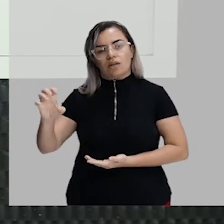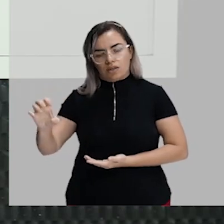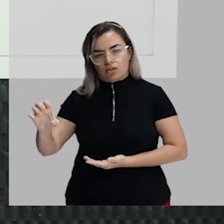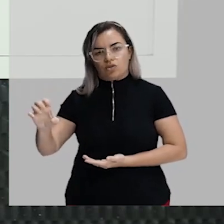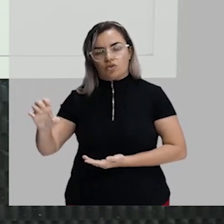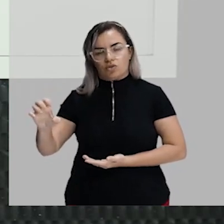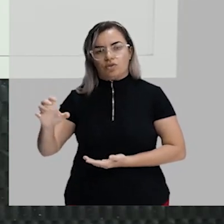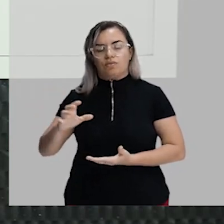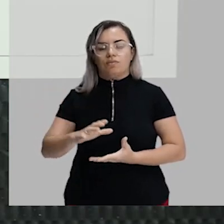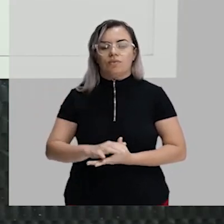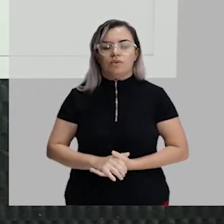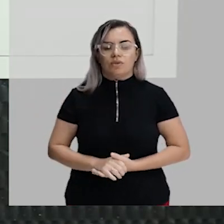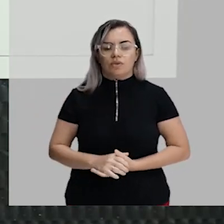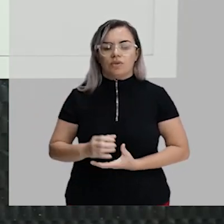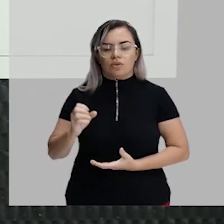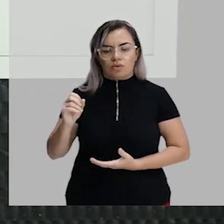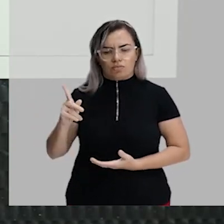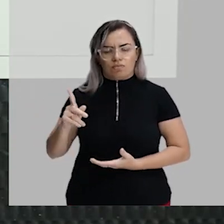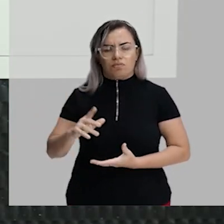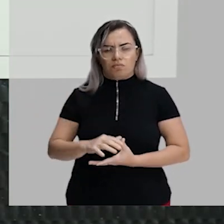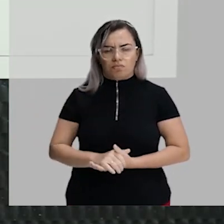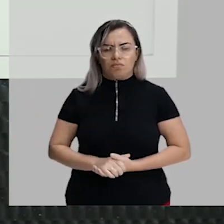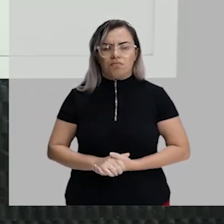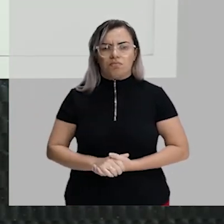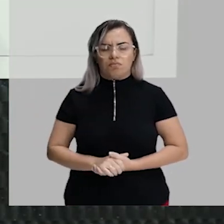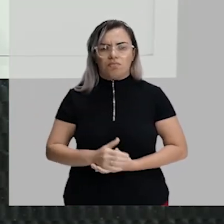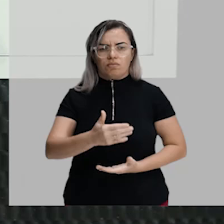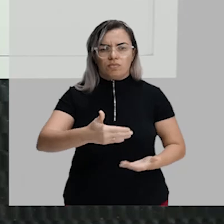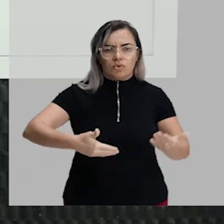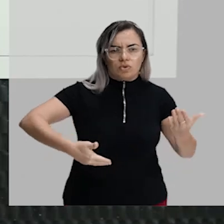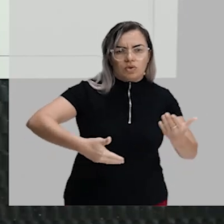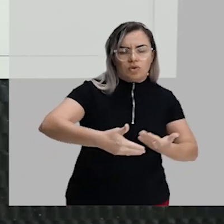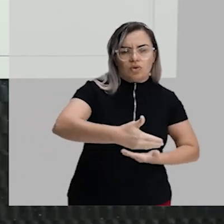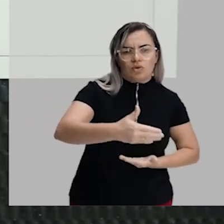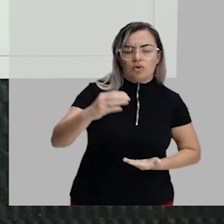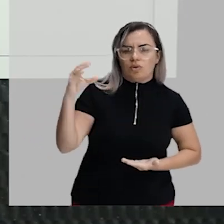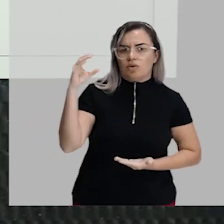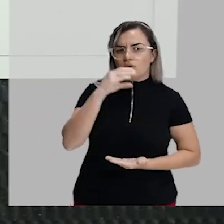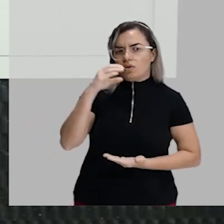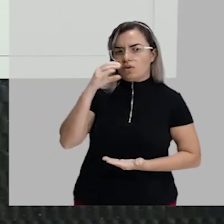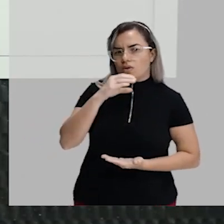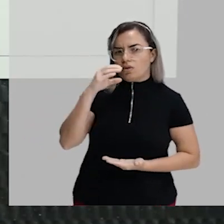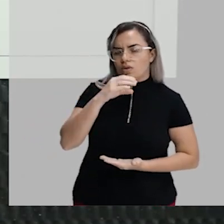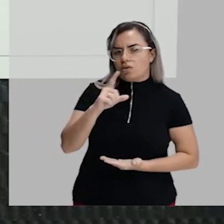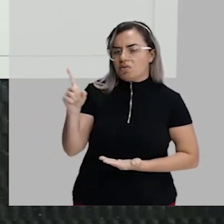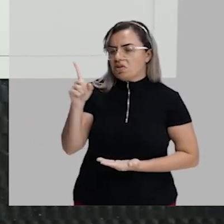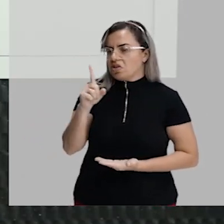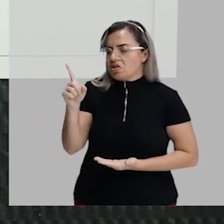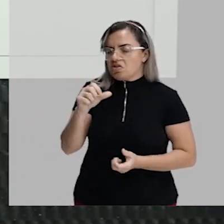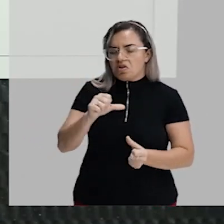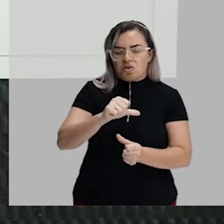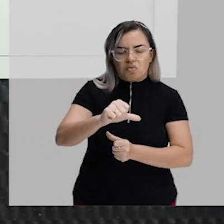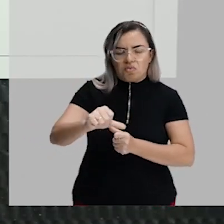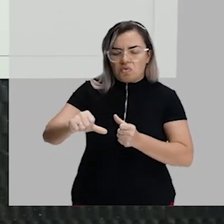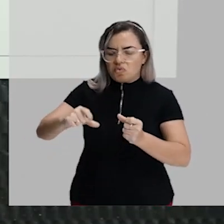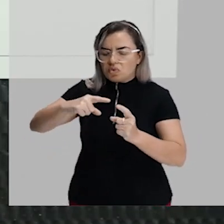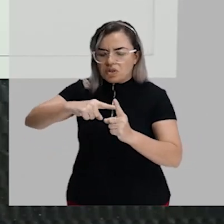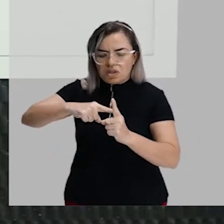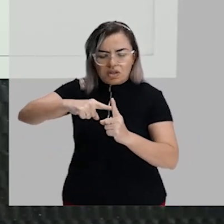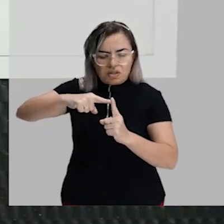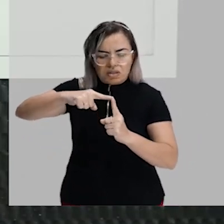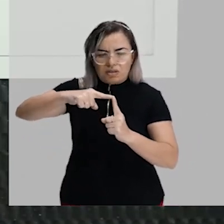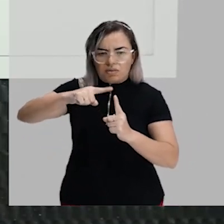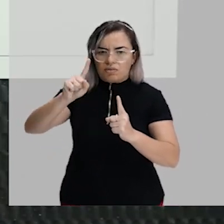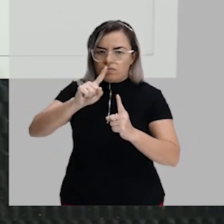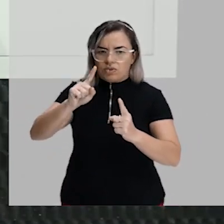Chamamos de calor latente, não é? É aquele processo de troca de calor em que não há variação na temperatura, há